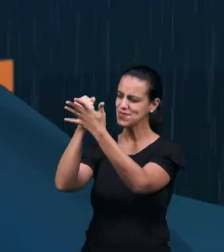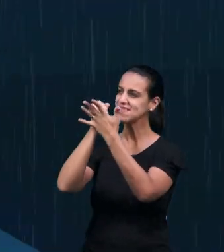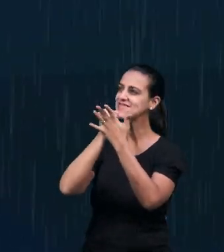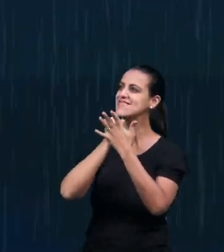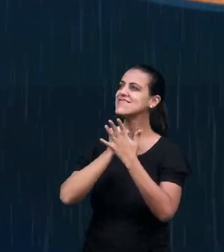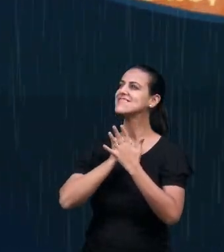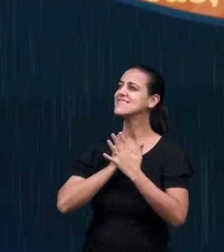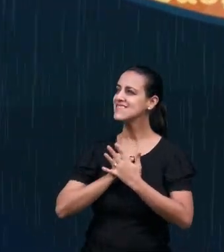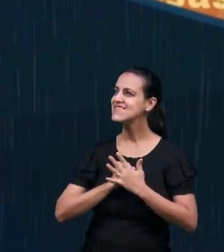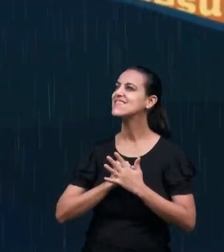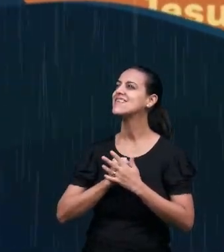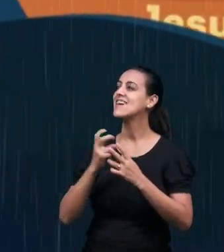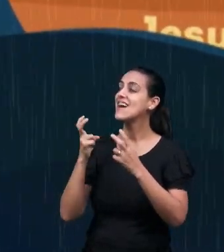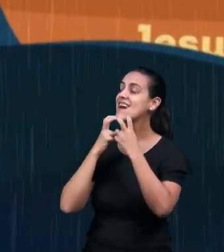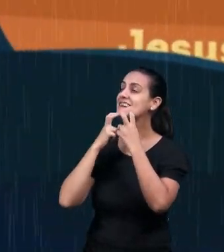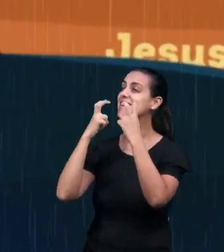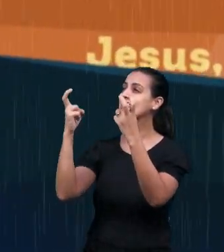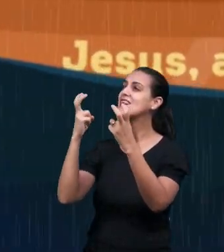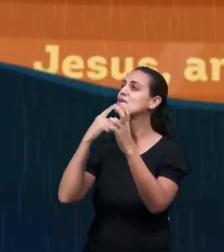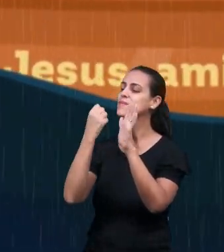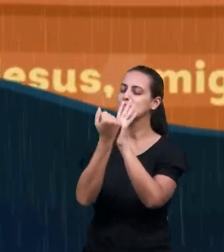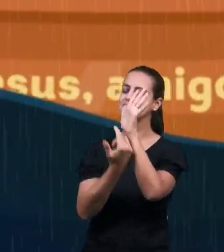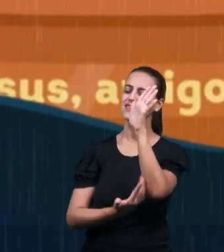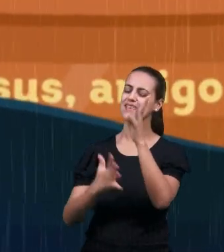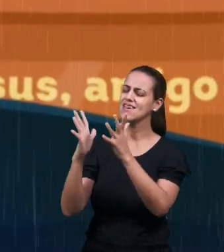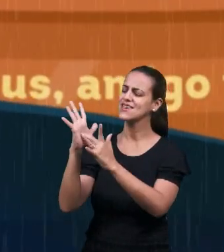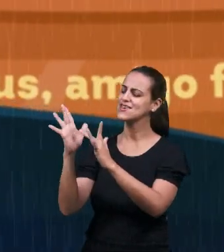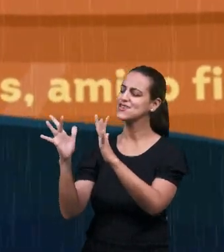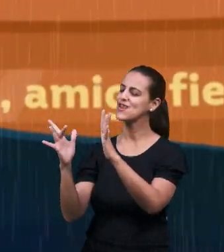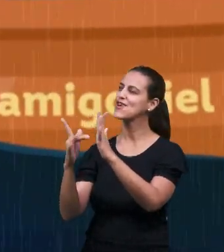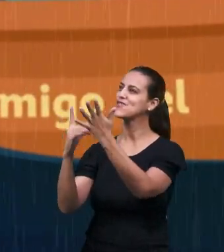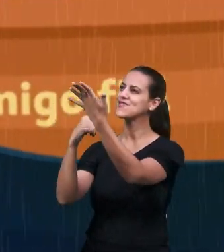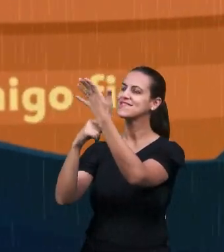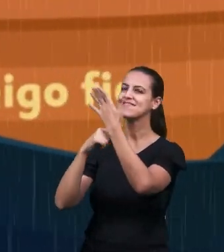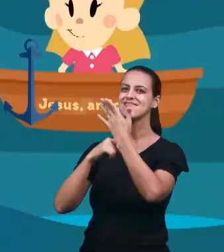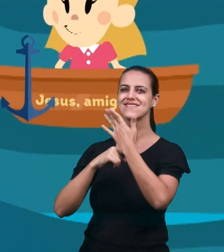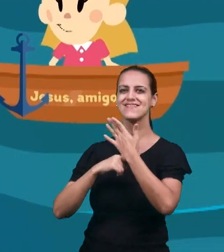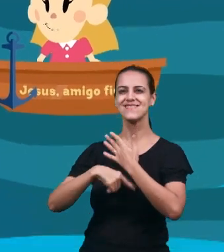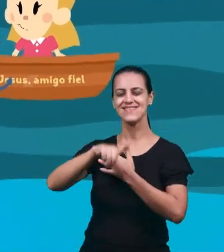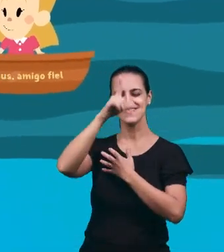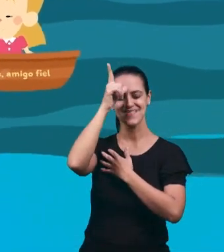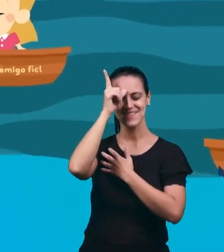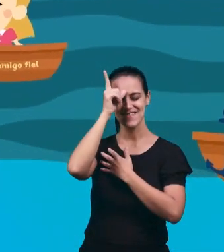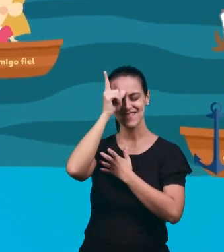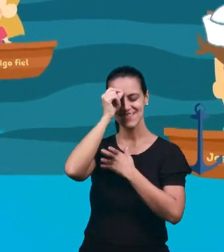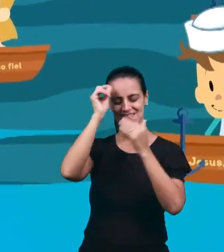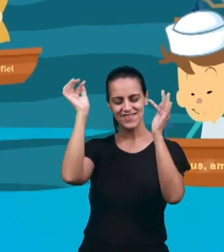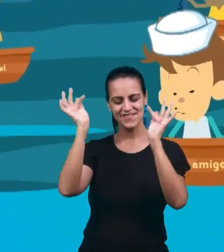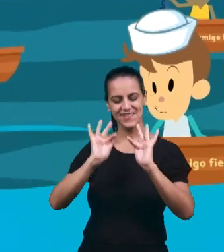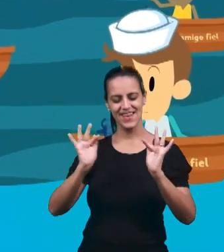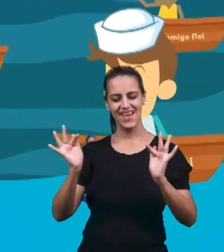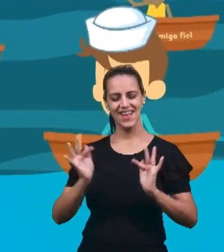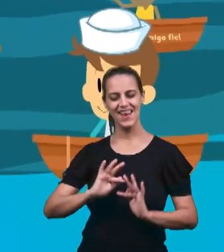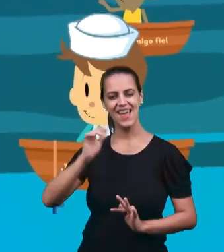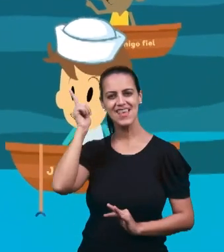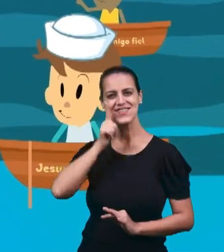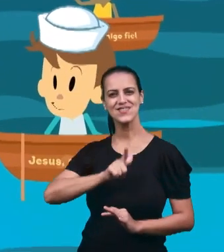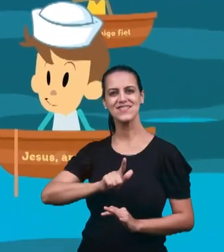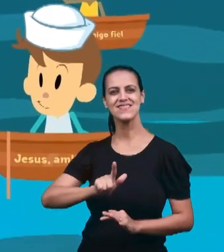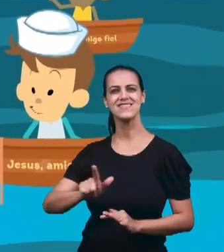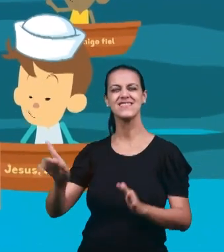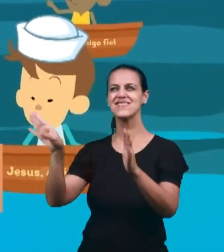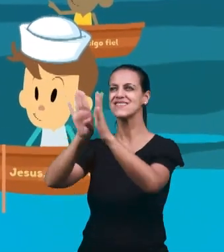a Jesus, com seu sangue proclamar. Que feliz vou ao porto